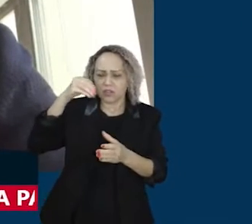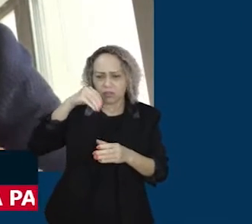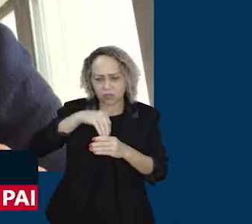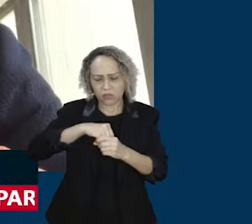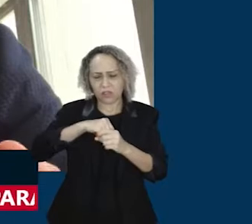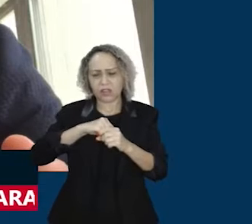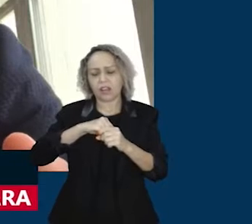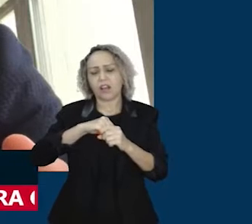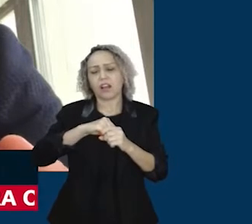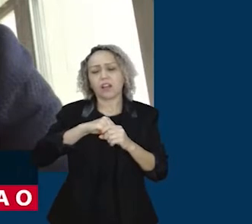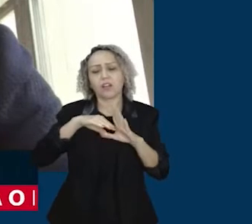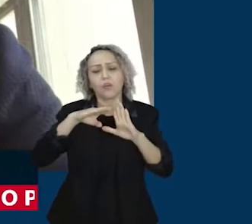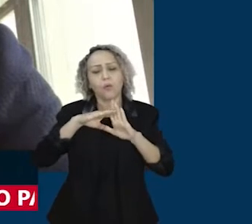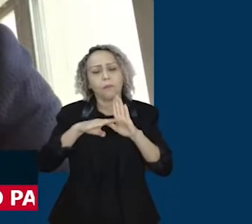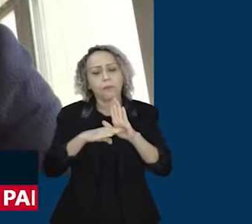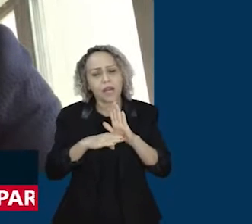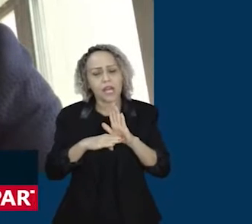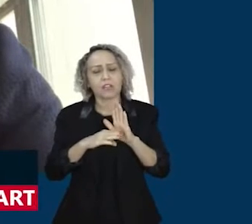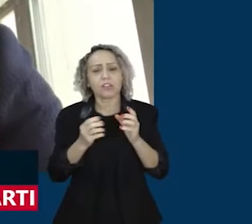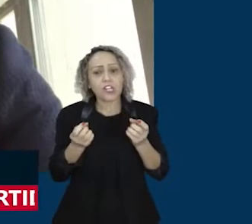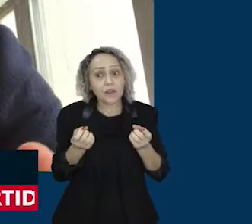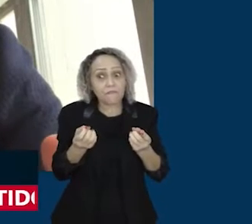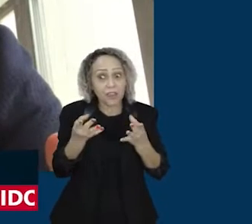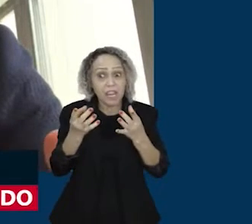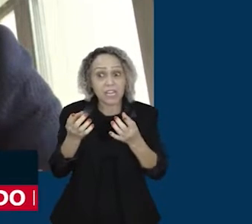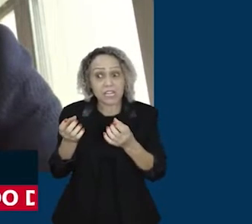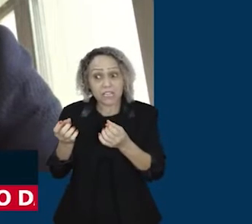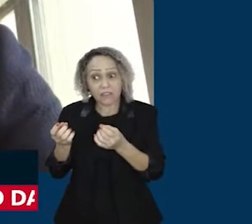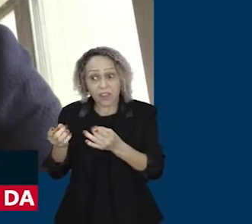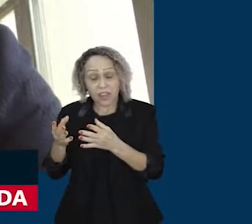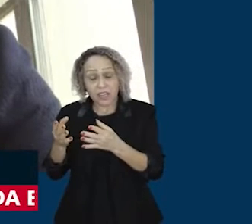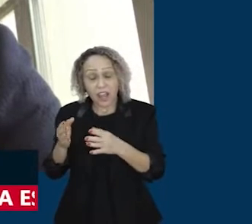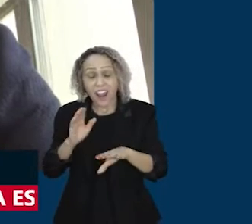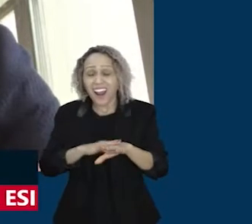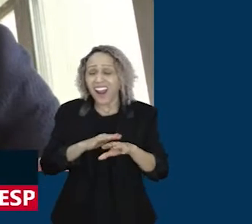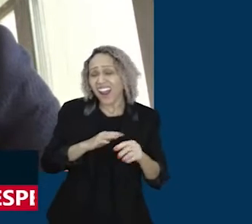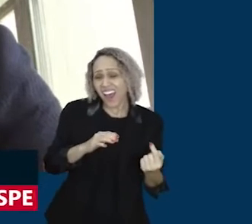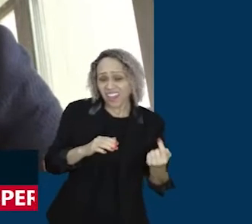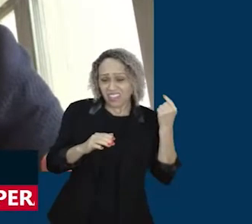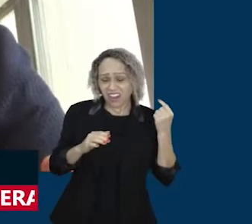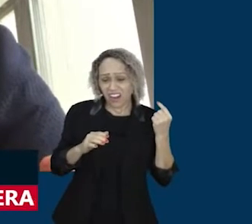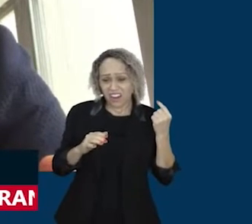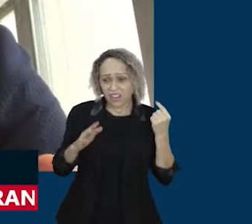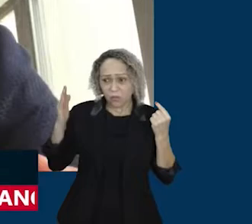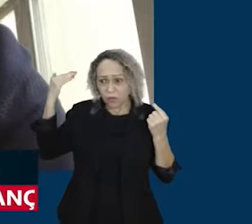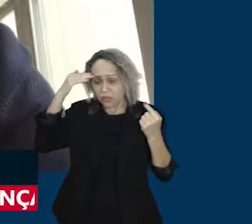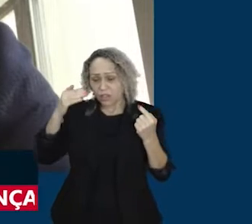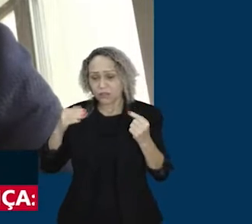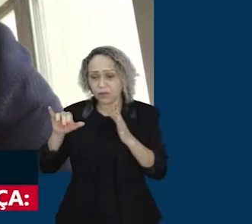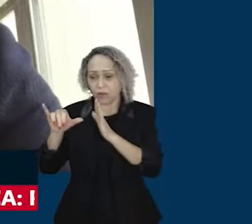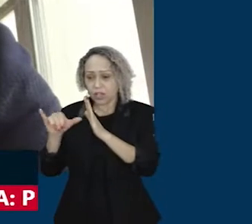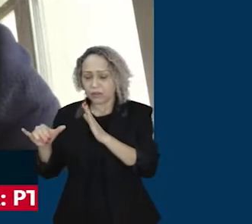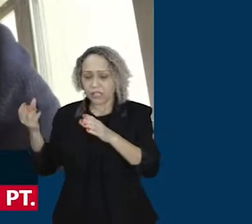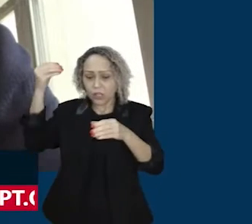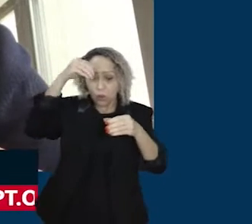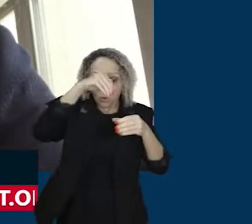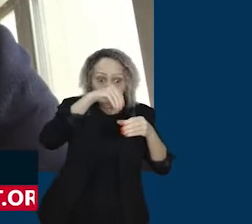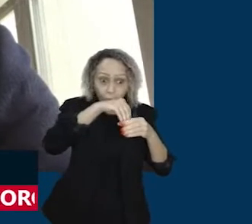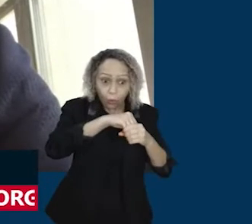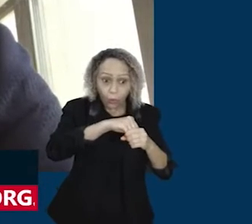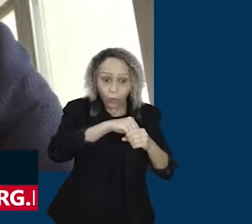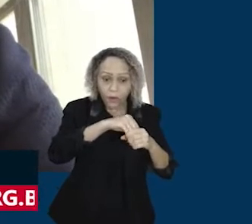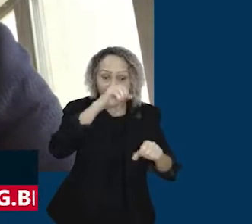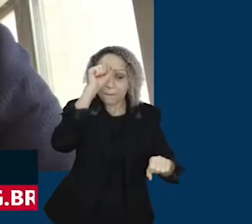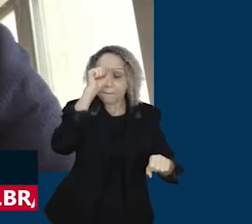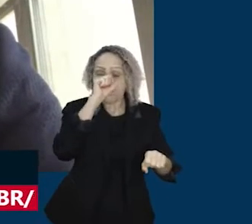do momento em que ela foi colocada lá, ela não podia participar de leilões, ela não podia entrar em investimentos novos. Então, isso é um absurdo,